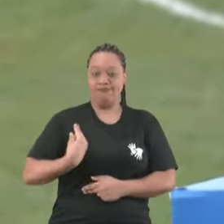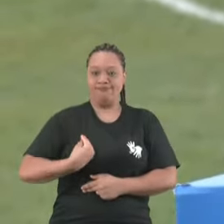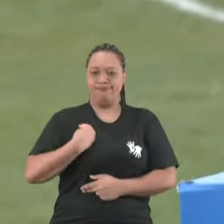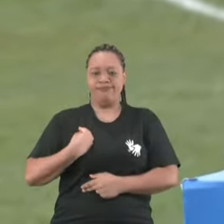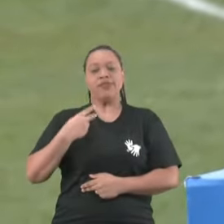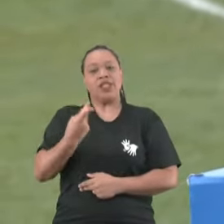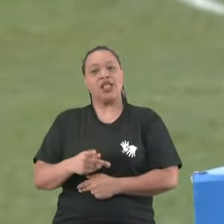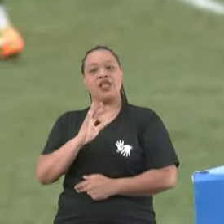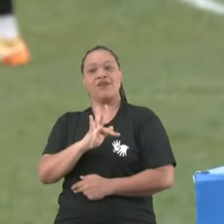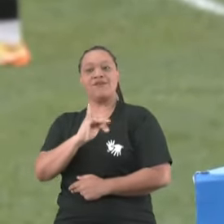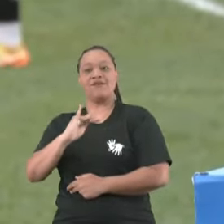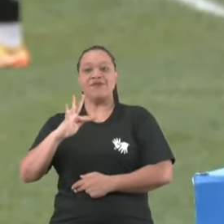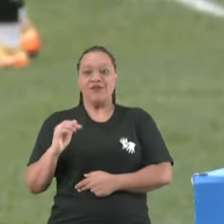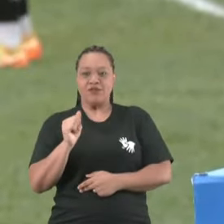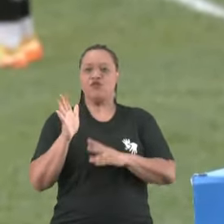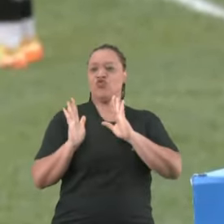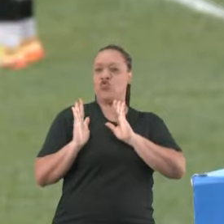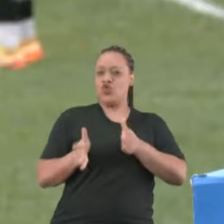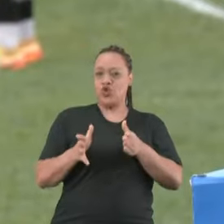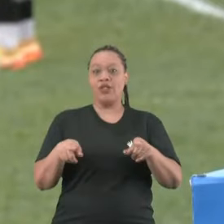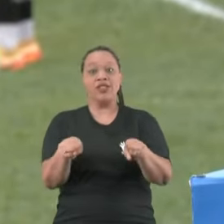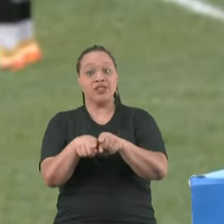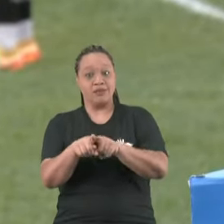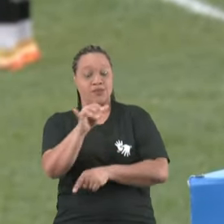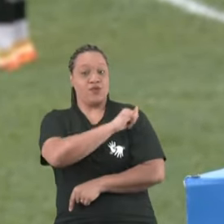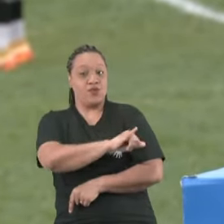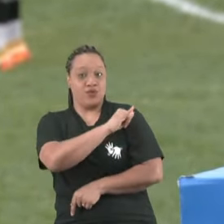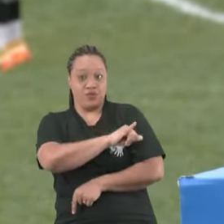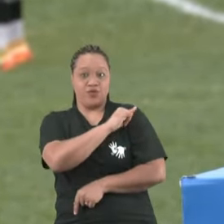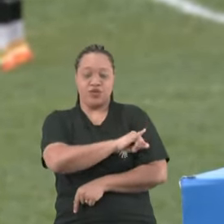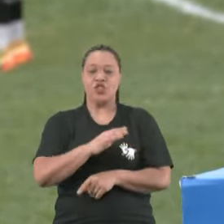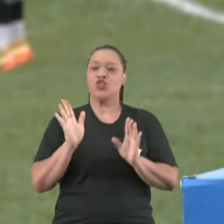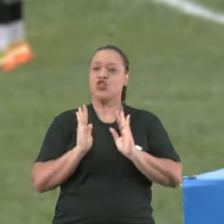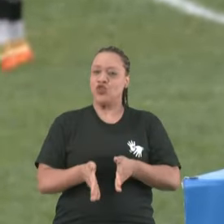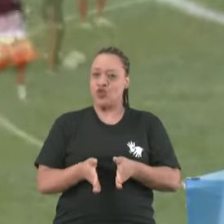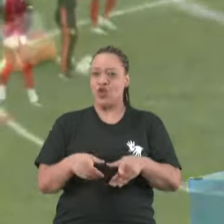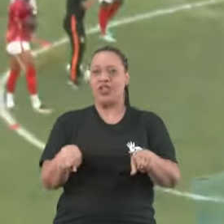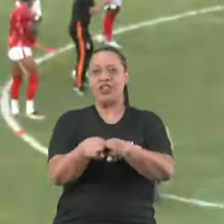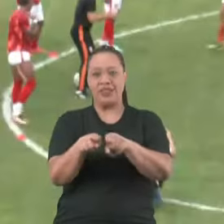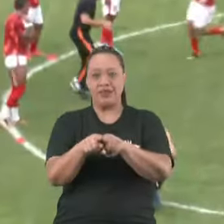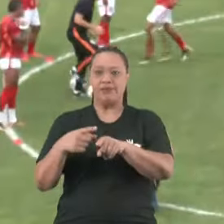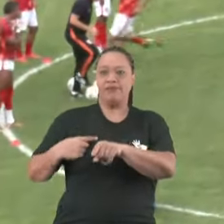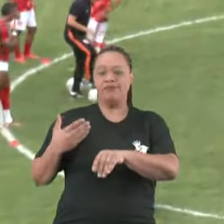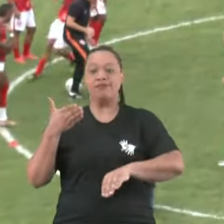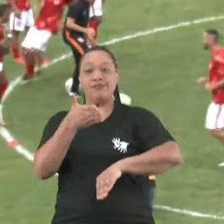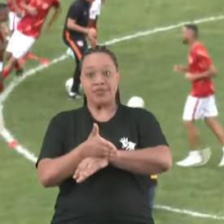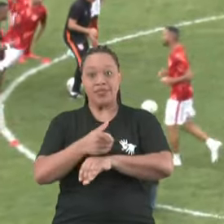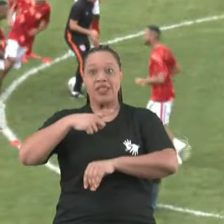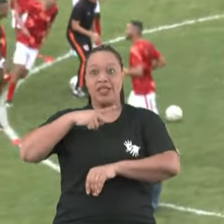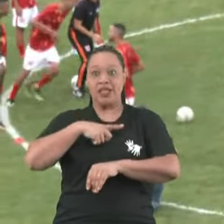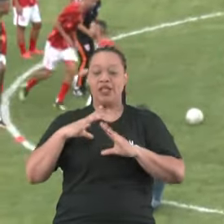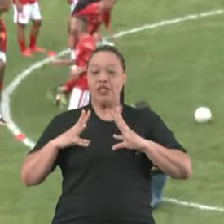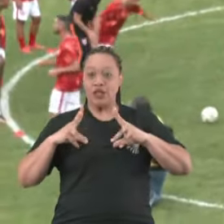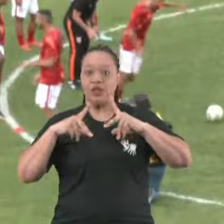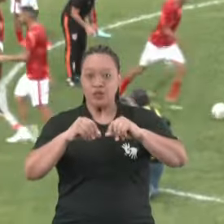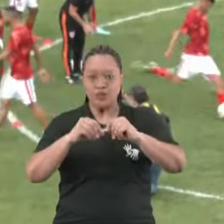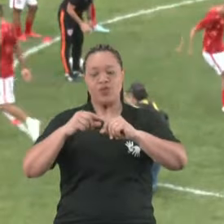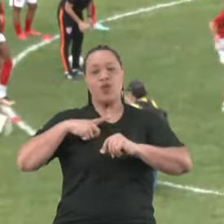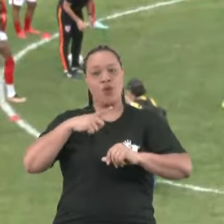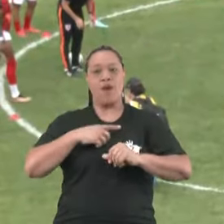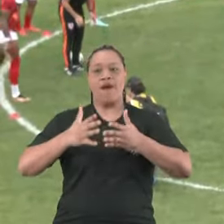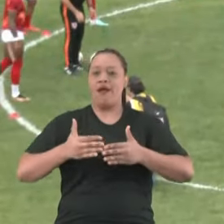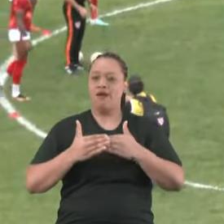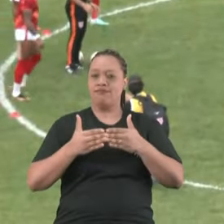da CBF. Ele já foi FIFA do Rio de Janeiro. Daqui a pouco também nós vamos trazer o VAR, tudo direitinho, porque é uma grande